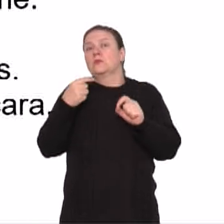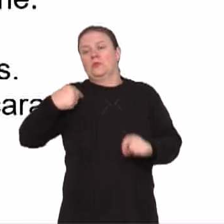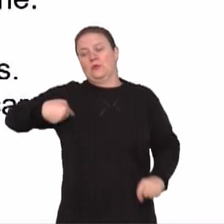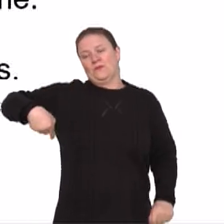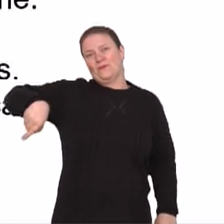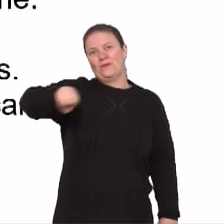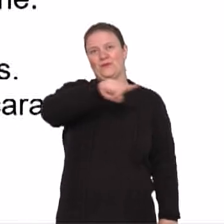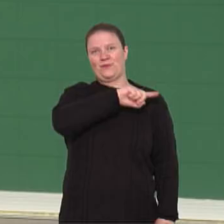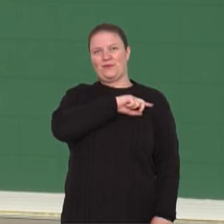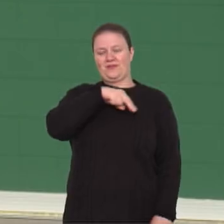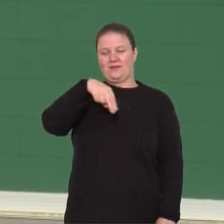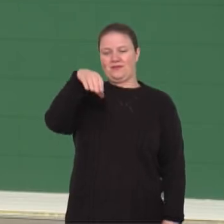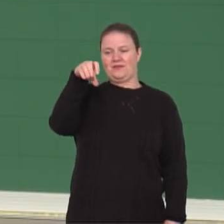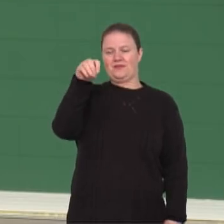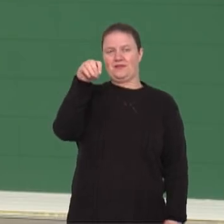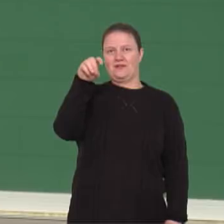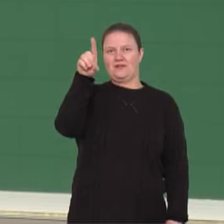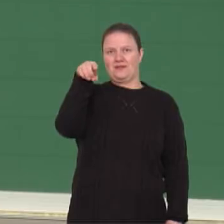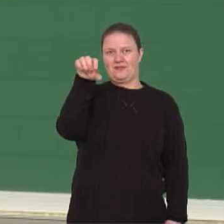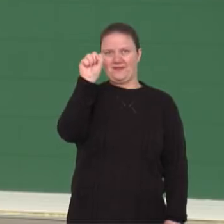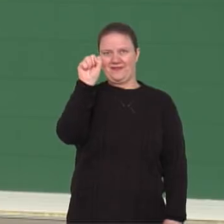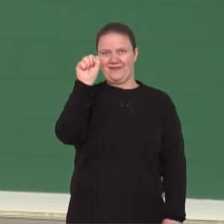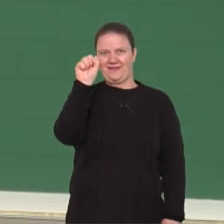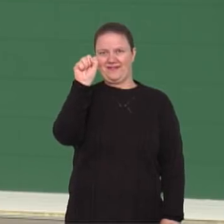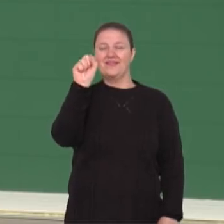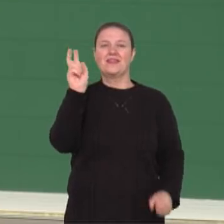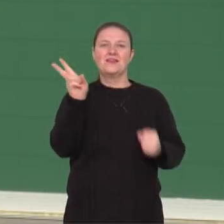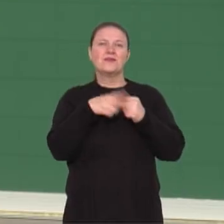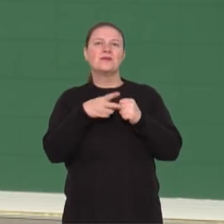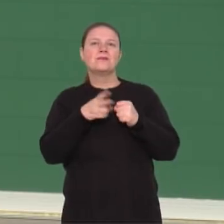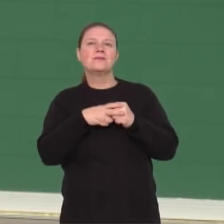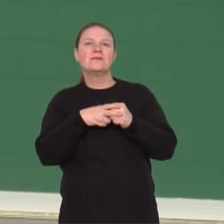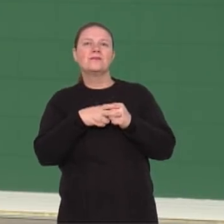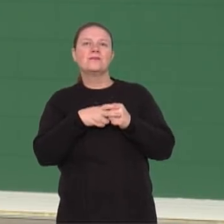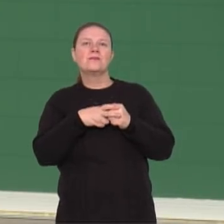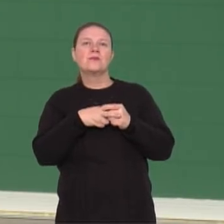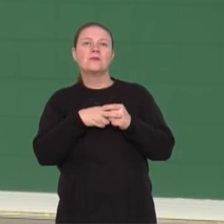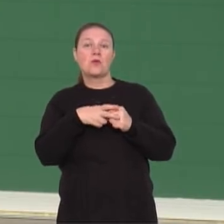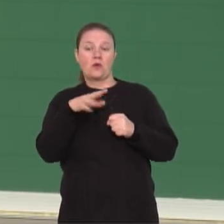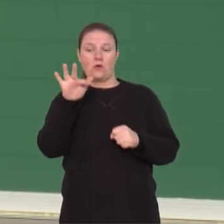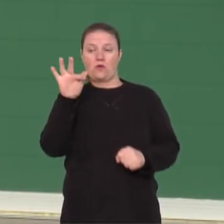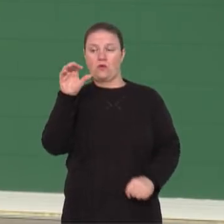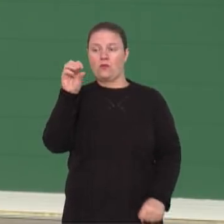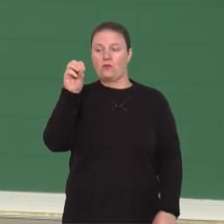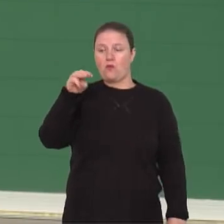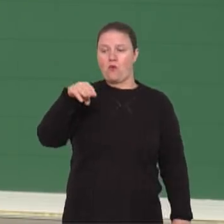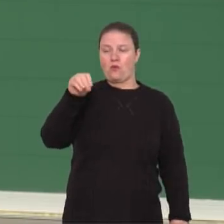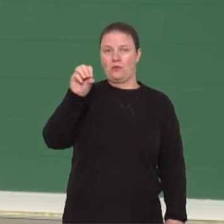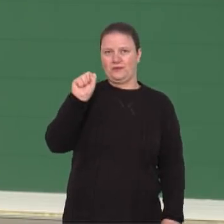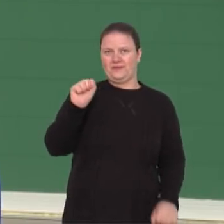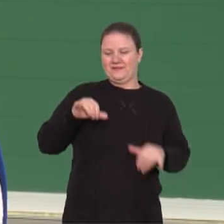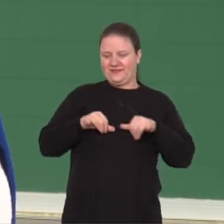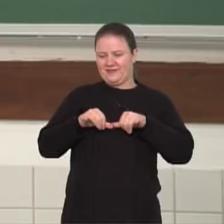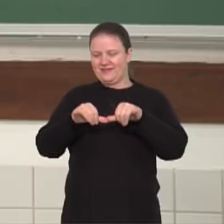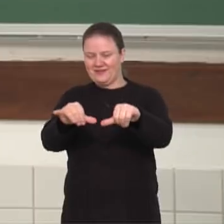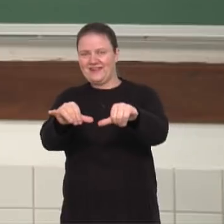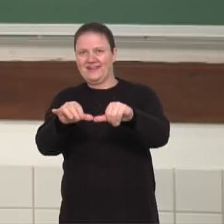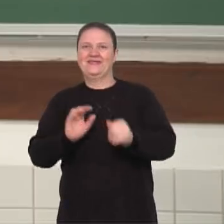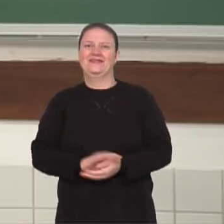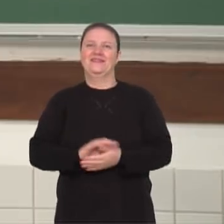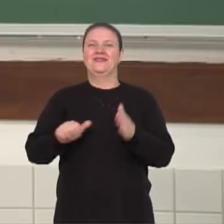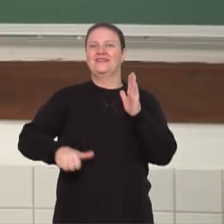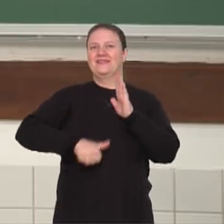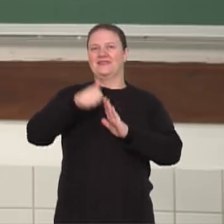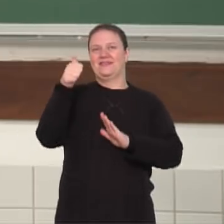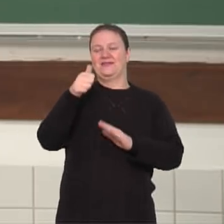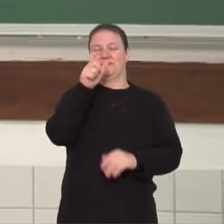nós. Né? Pela flexão do verbo, eu sei que o sujeito é nós fomos ao supermercado. Então, primeira pessoa do